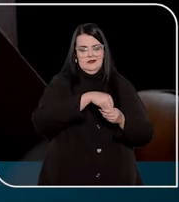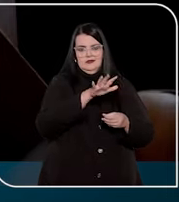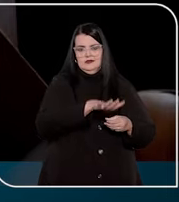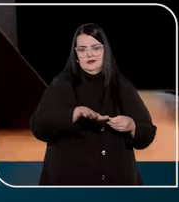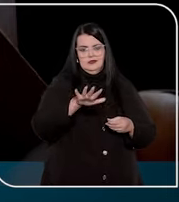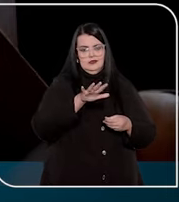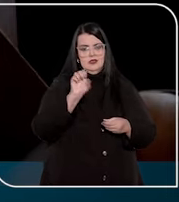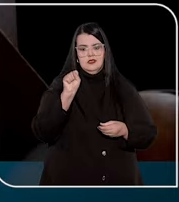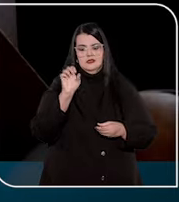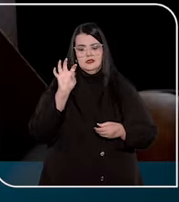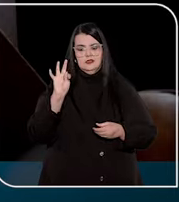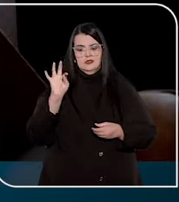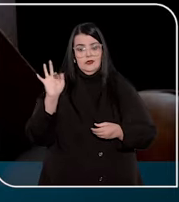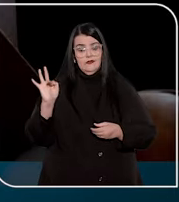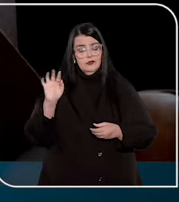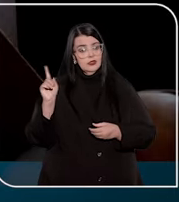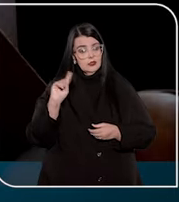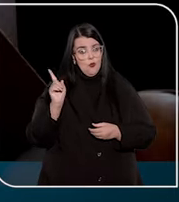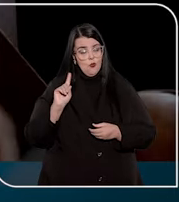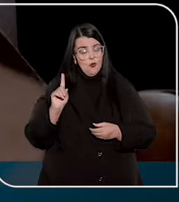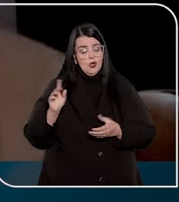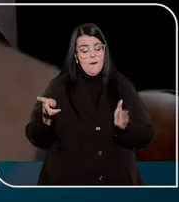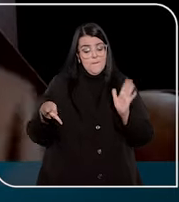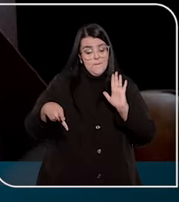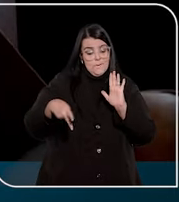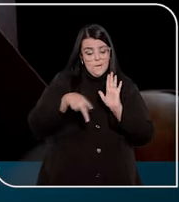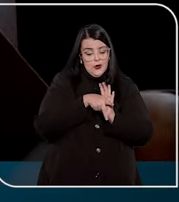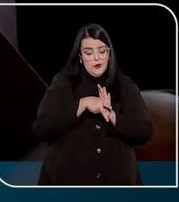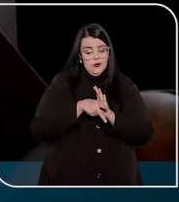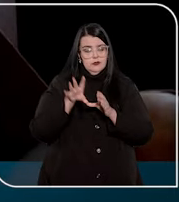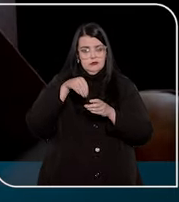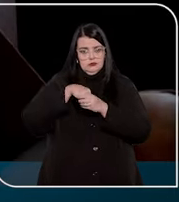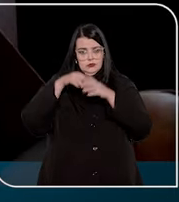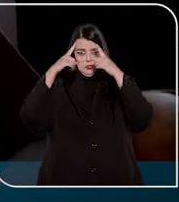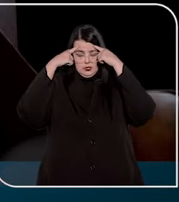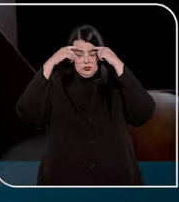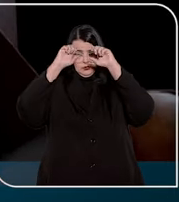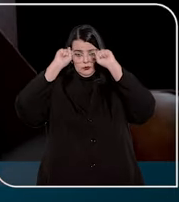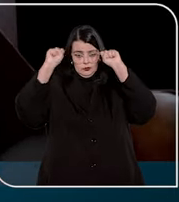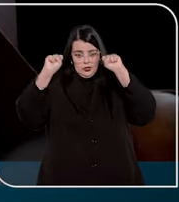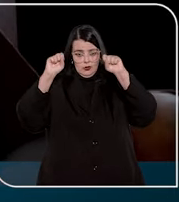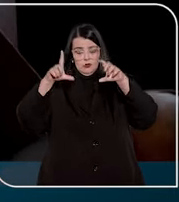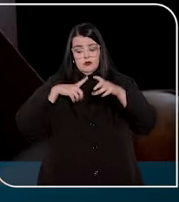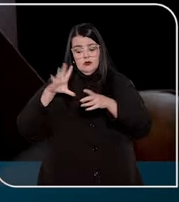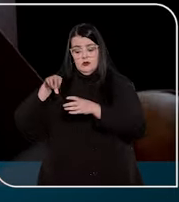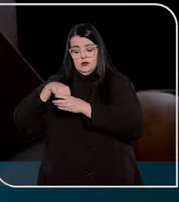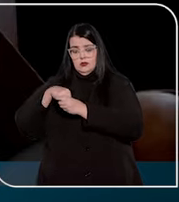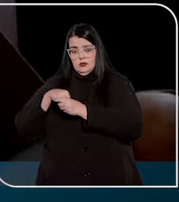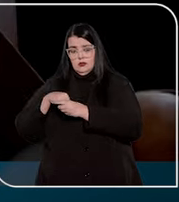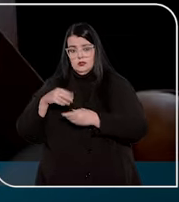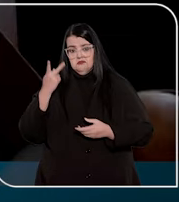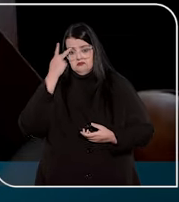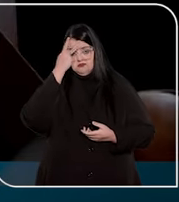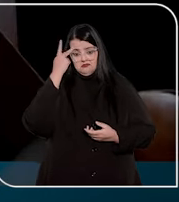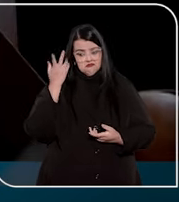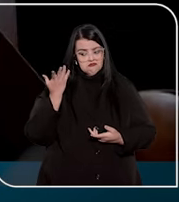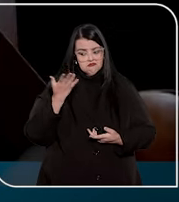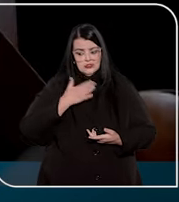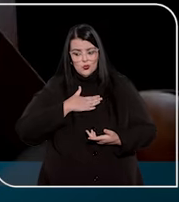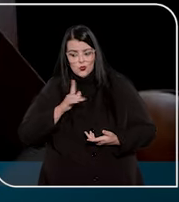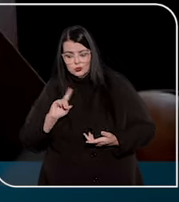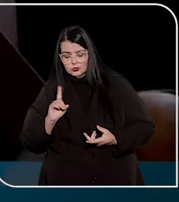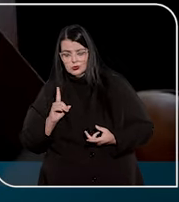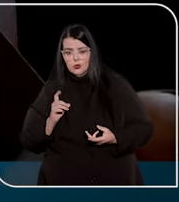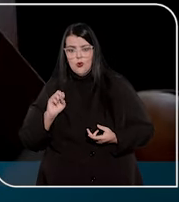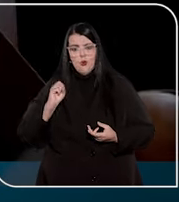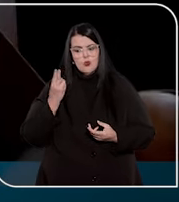Ele se encontra naquele tribunal que encerrou a jurisdição dele de uma forma que alguém não gostou e acha, acredita, que pode